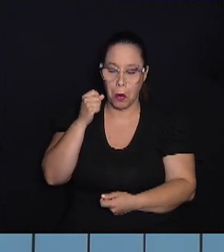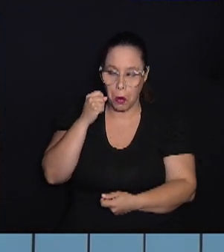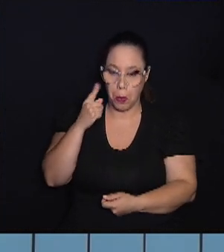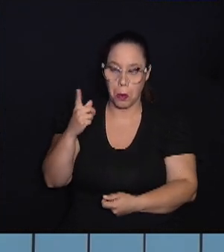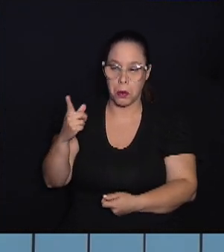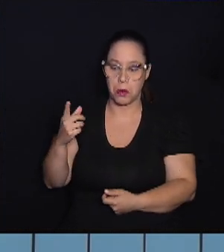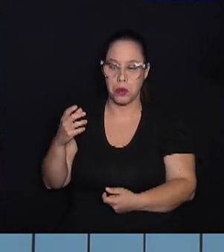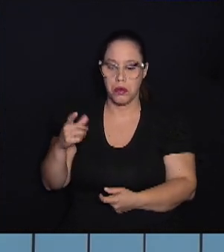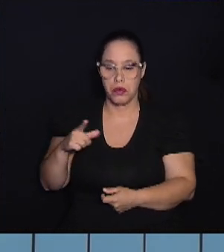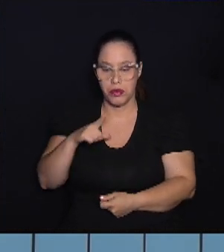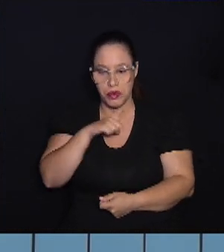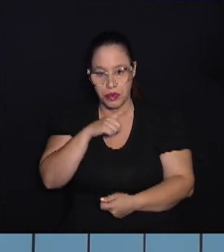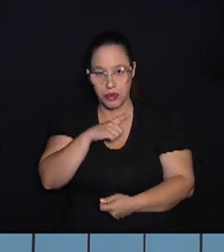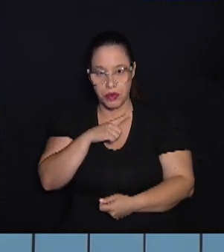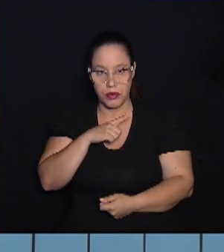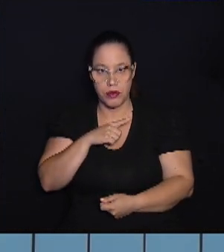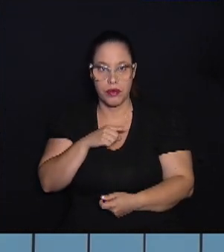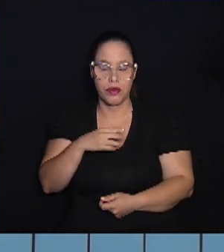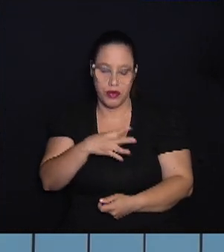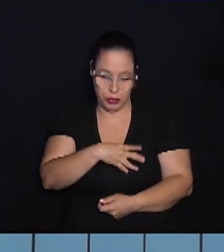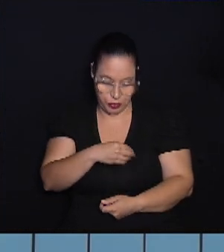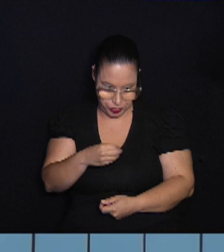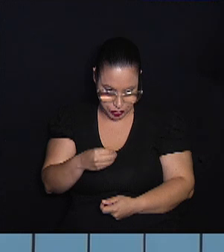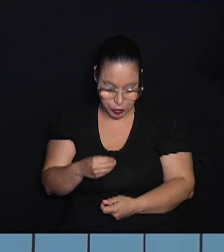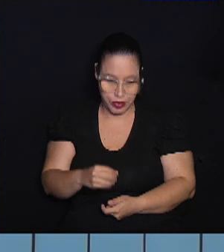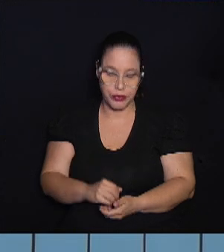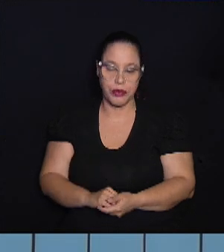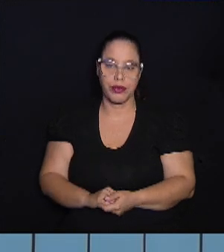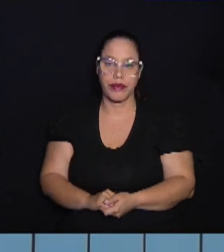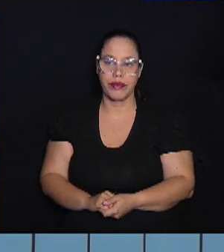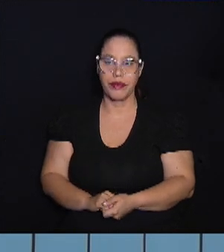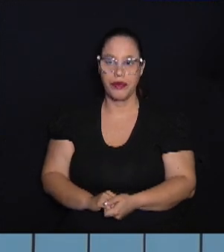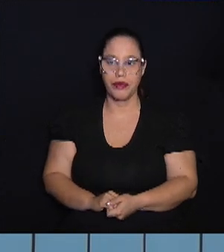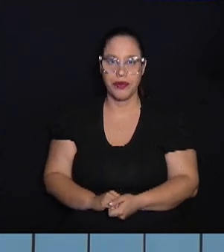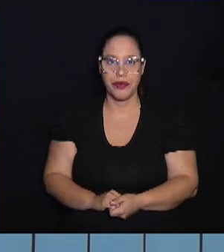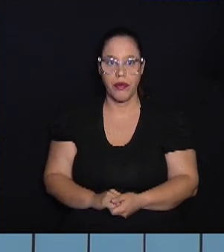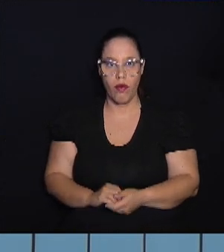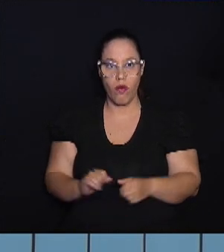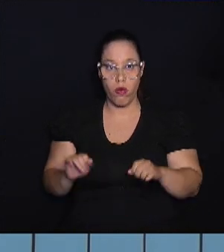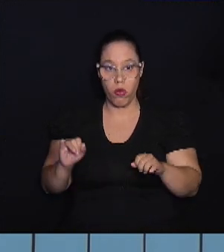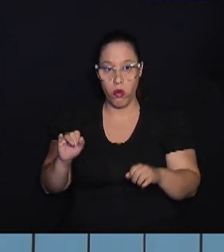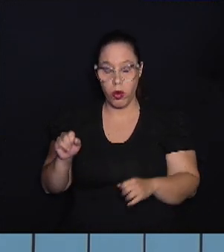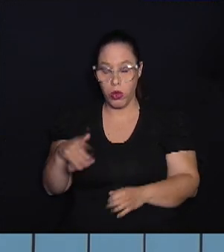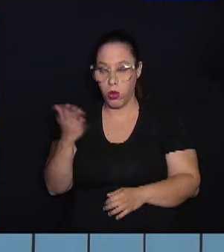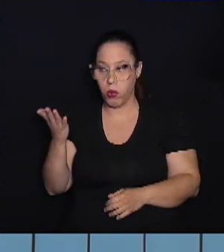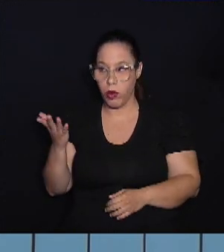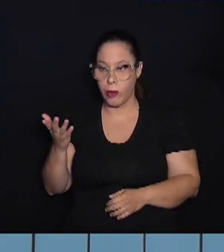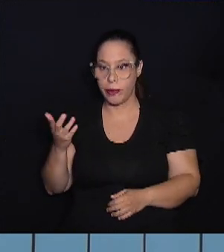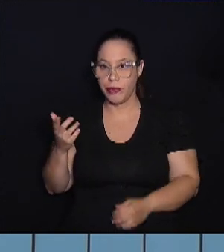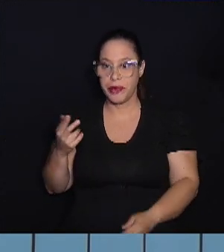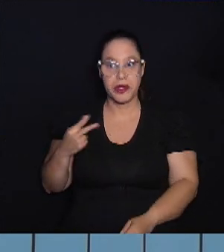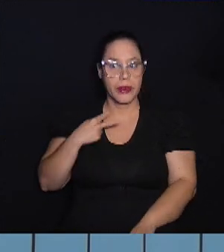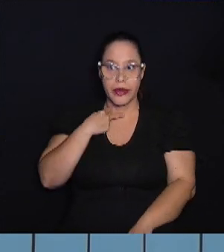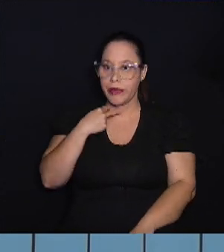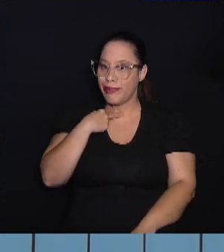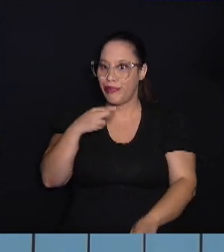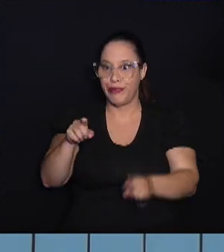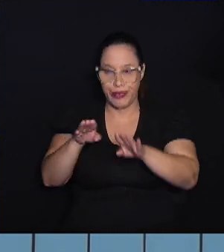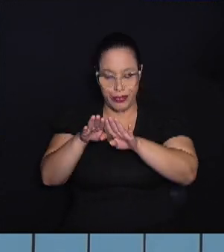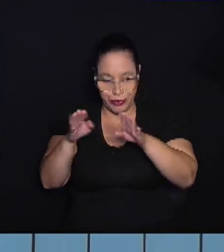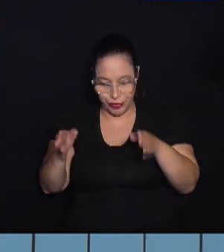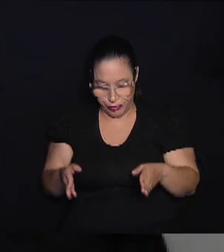de ter filhos, né? Quais seriam, então, aqueles alimentos que não podem faltar à mesa?